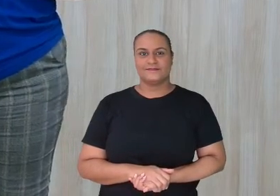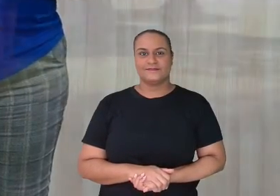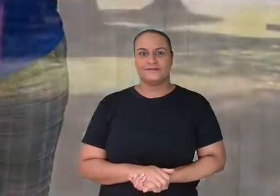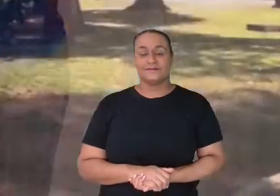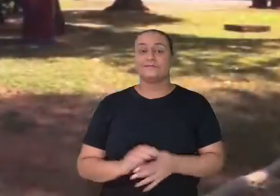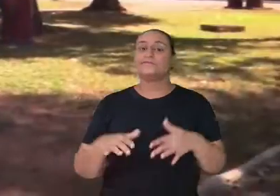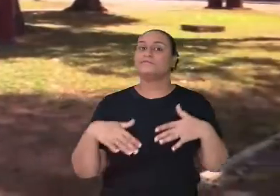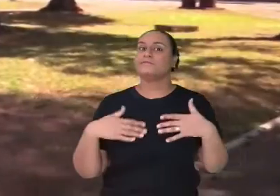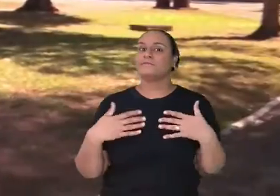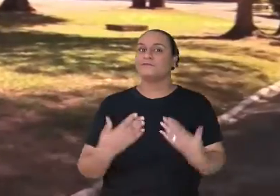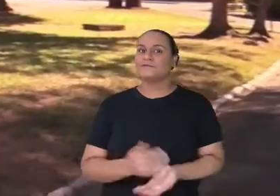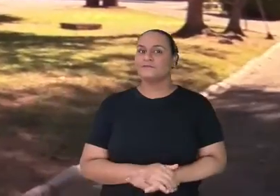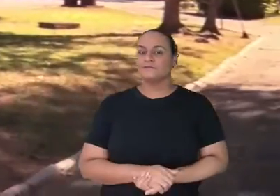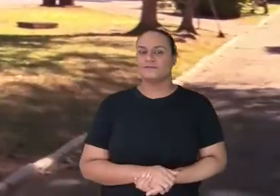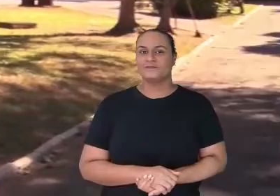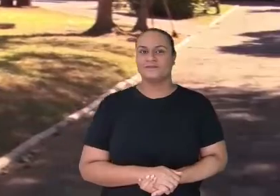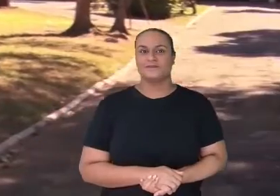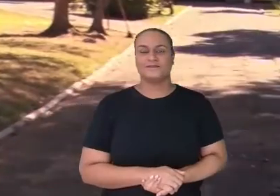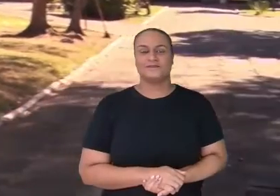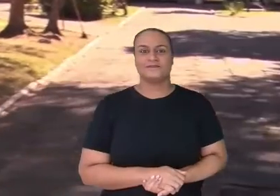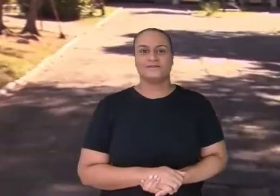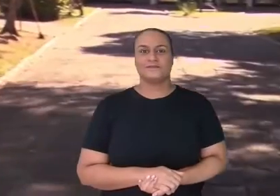Bom, enquanto o vídeo não chega...